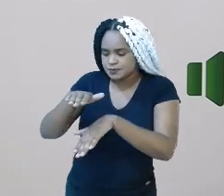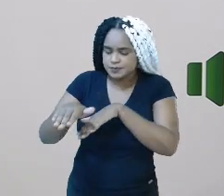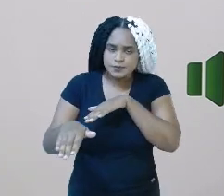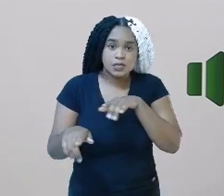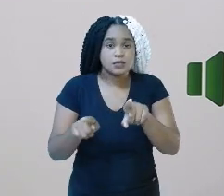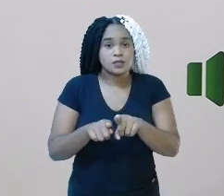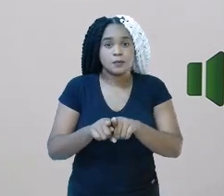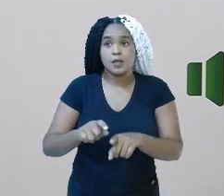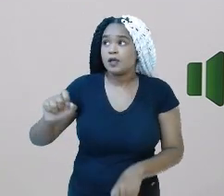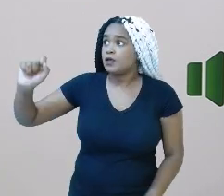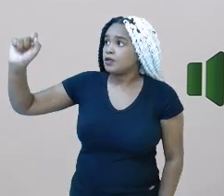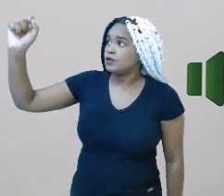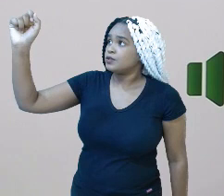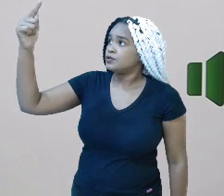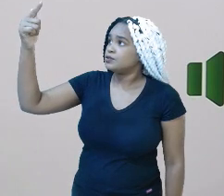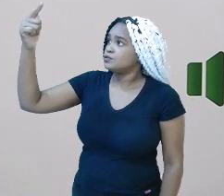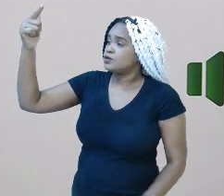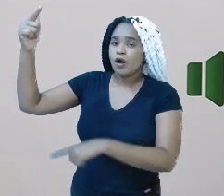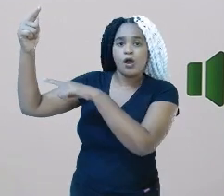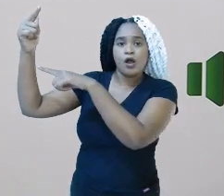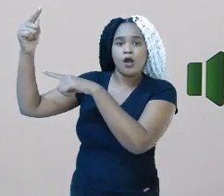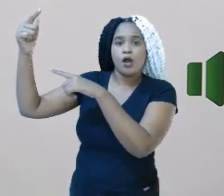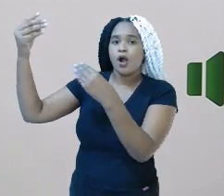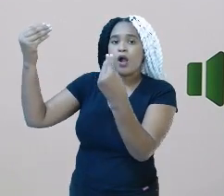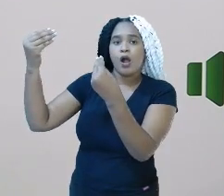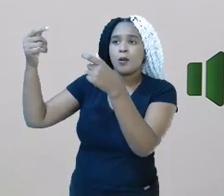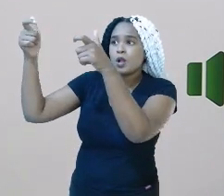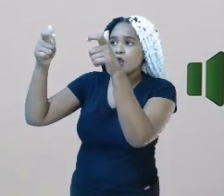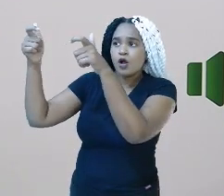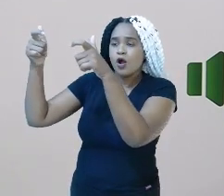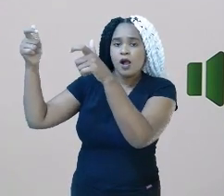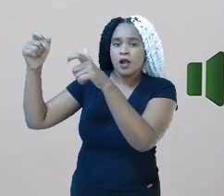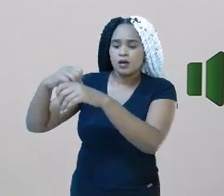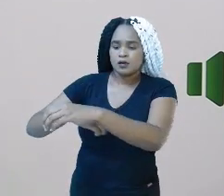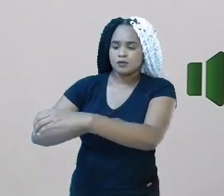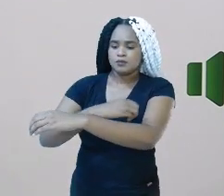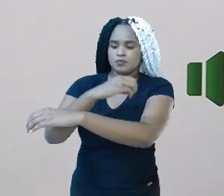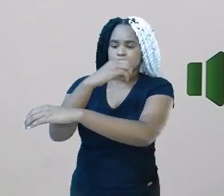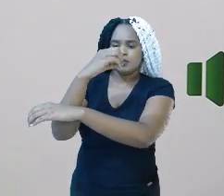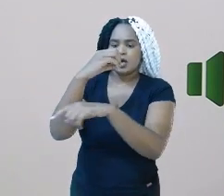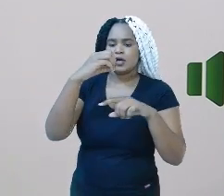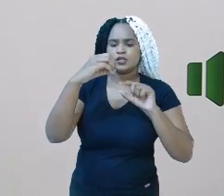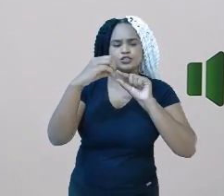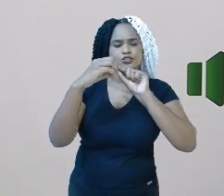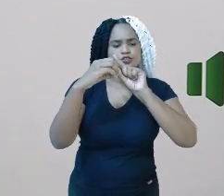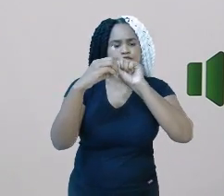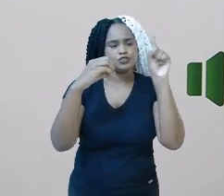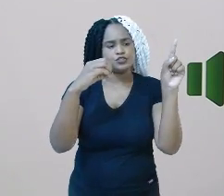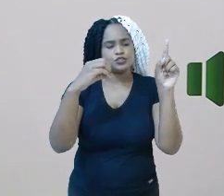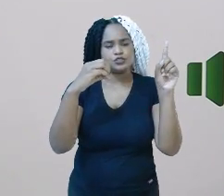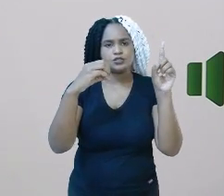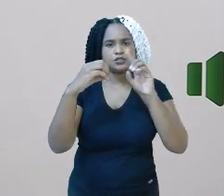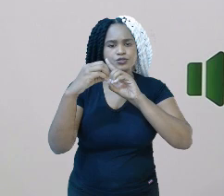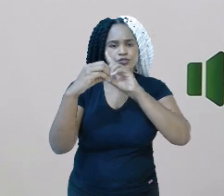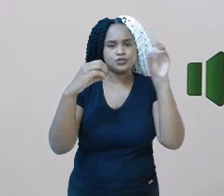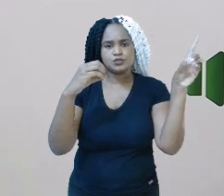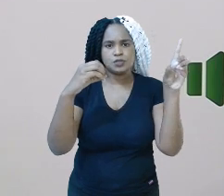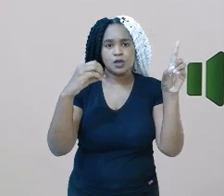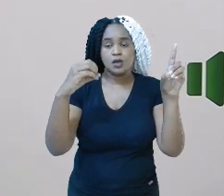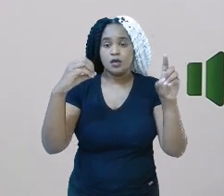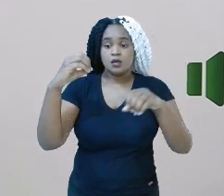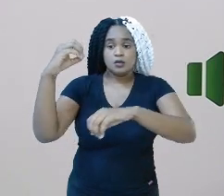do sol, da posição do sol, por exemplo. Eles sabiam que era dia, que era noite. Não tinha